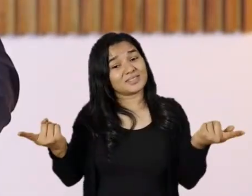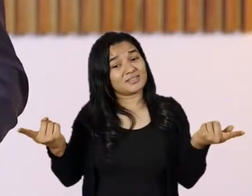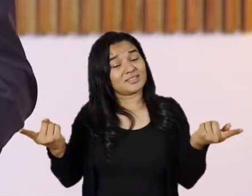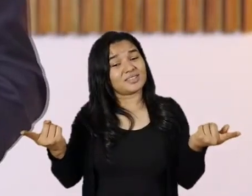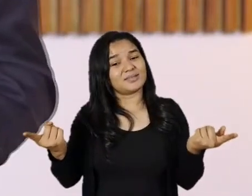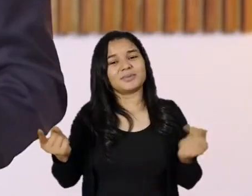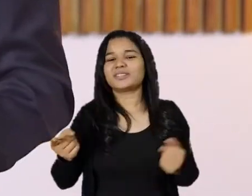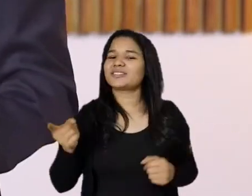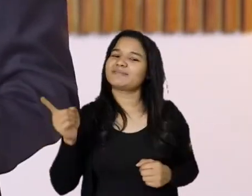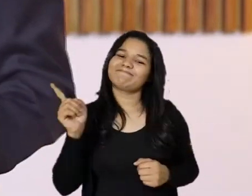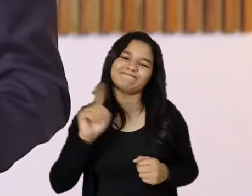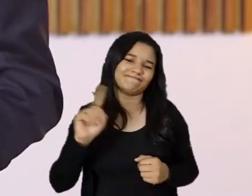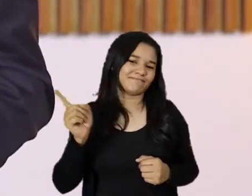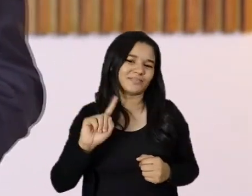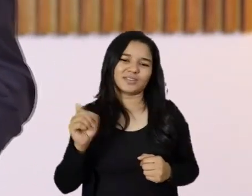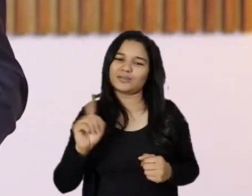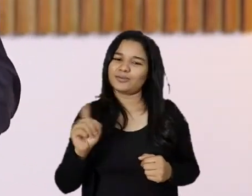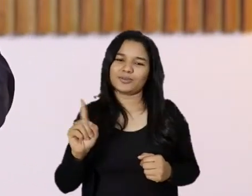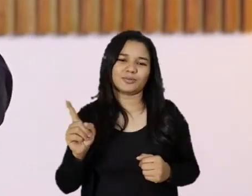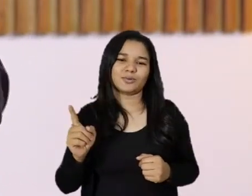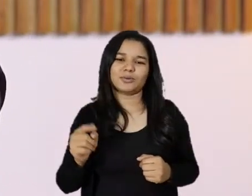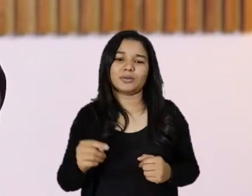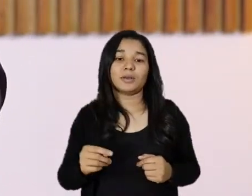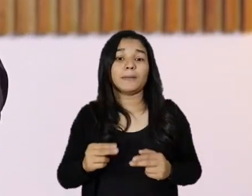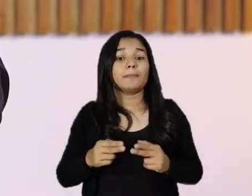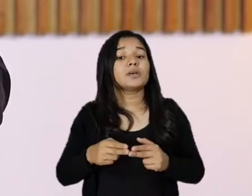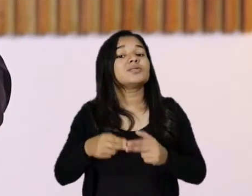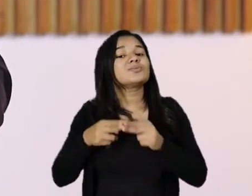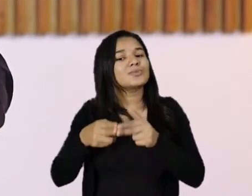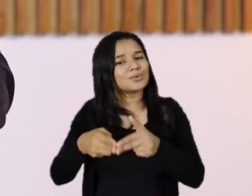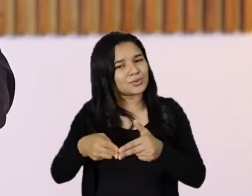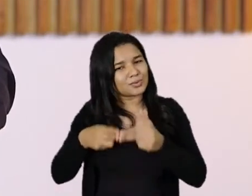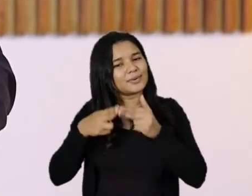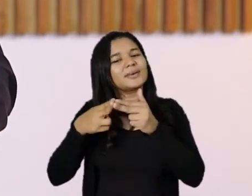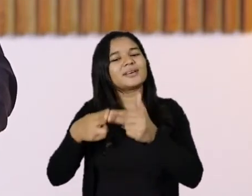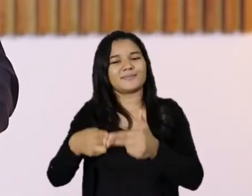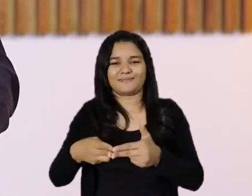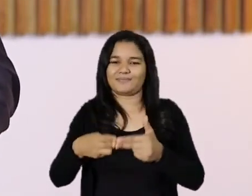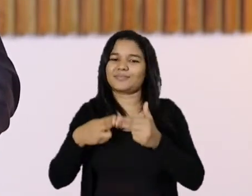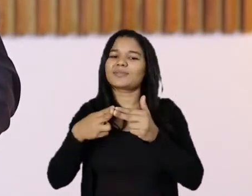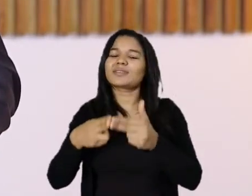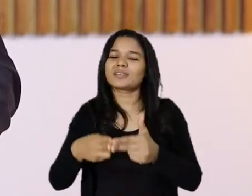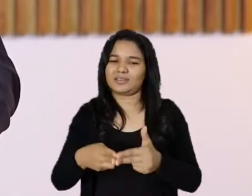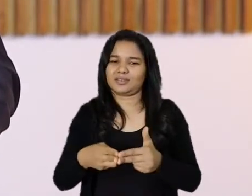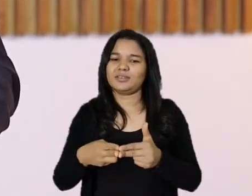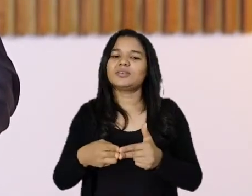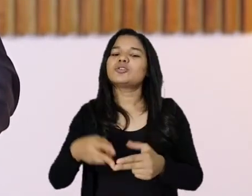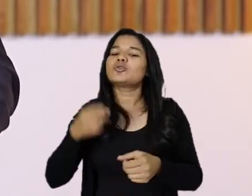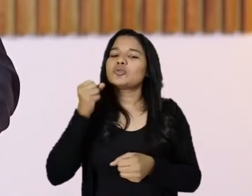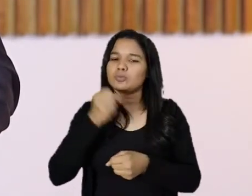a sua missão. Foram 120 anos avisando as famílias